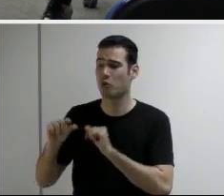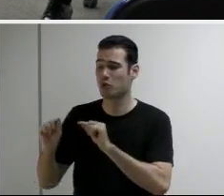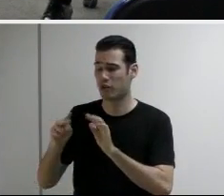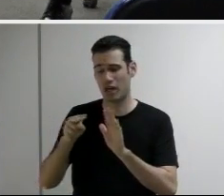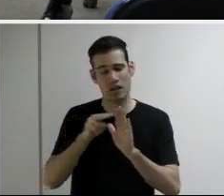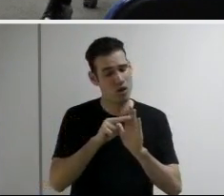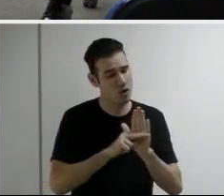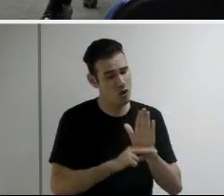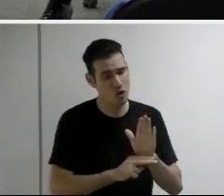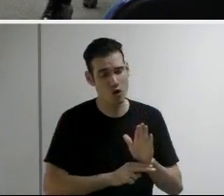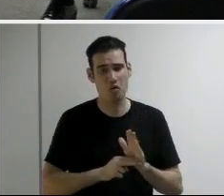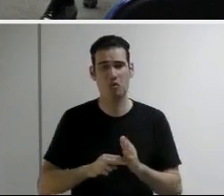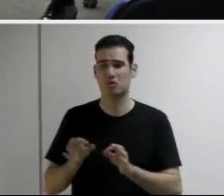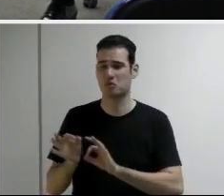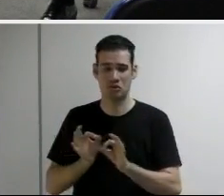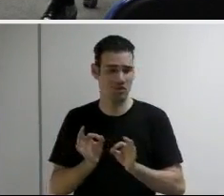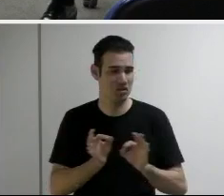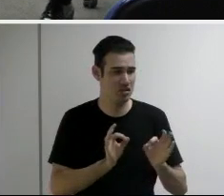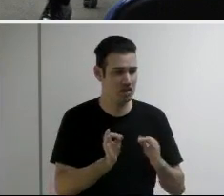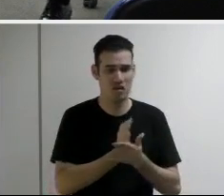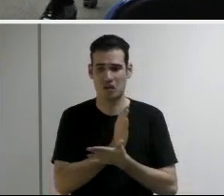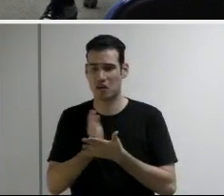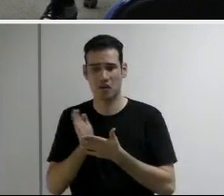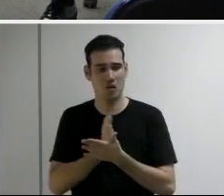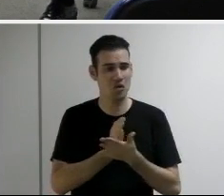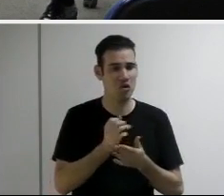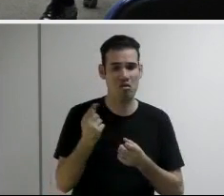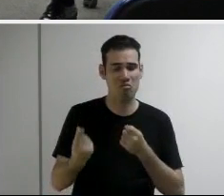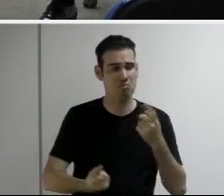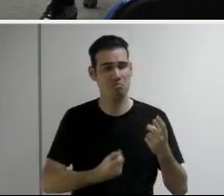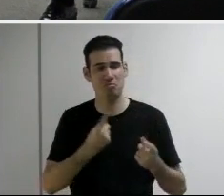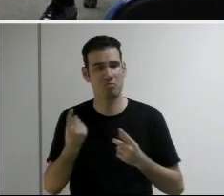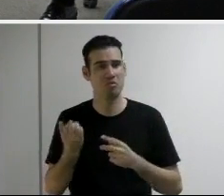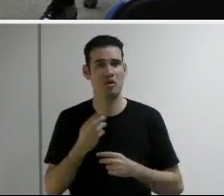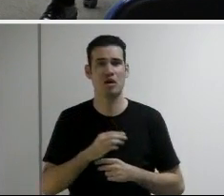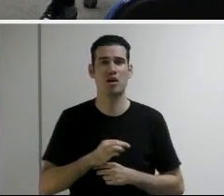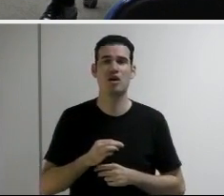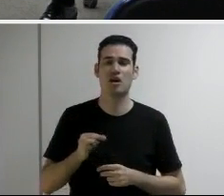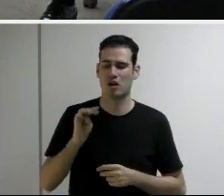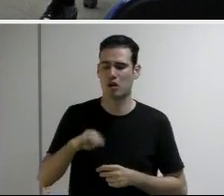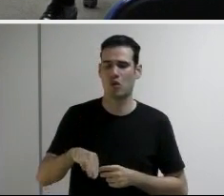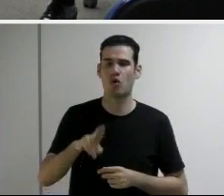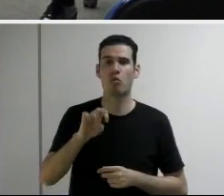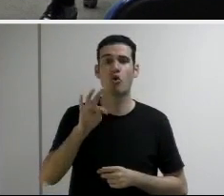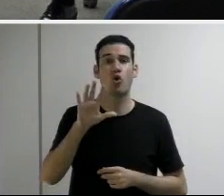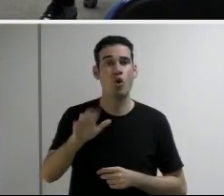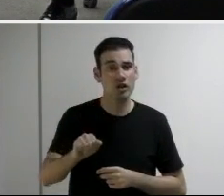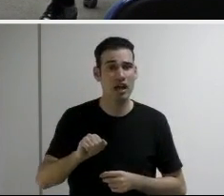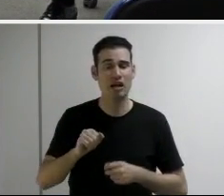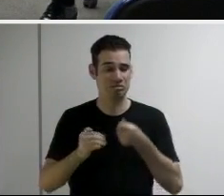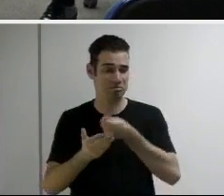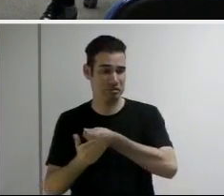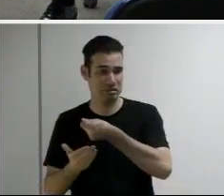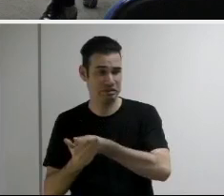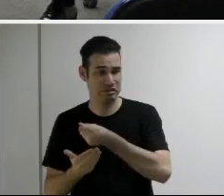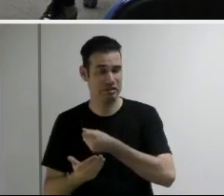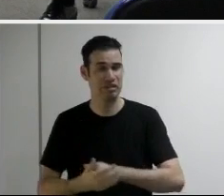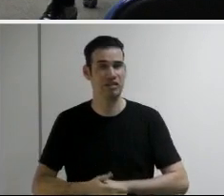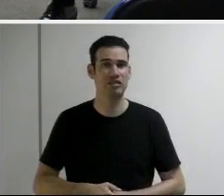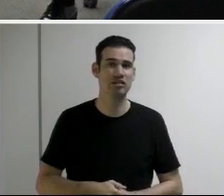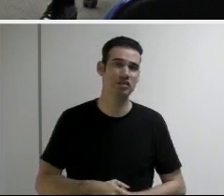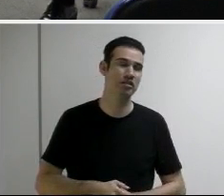procedimentais, organizacionais, algumas modelizações aqui e acolá, a multa, que muitos países já tinham, mas agora unificada, as autoridades são mais fortes, mas em